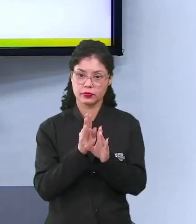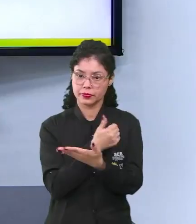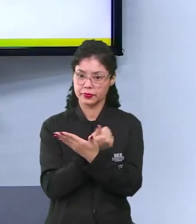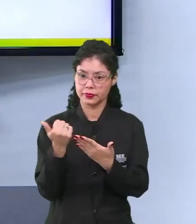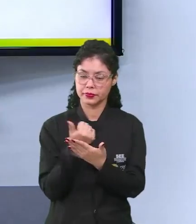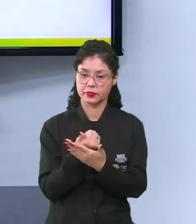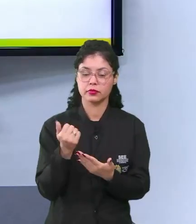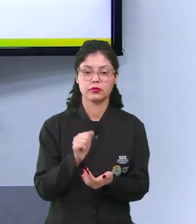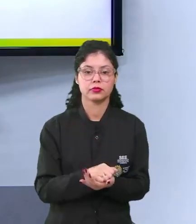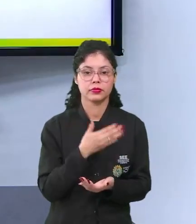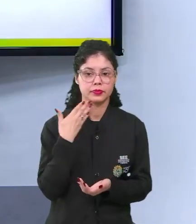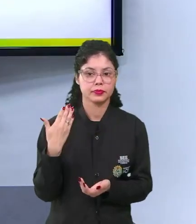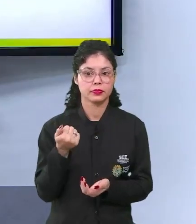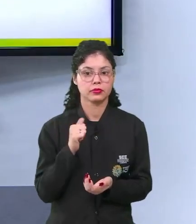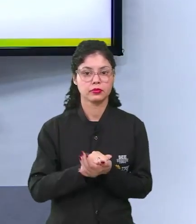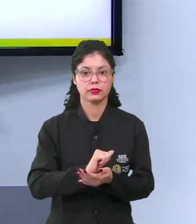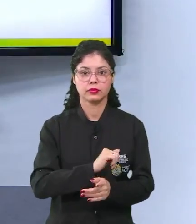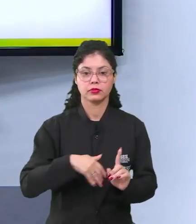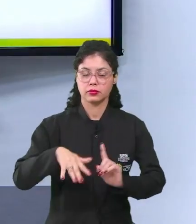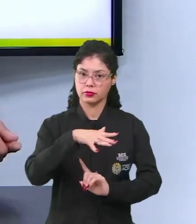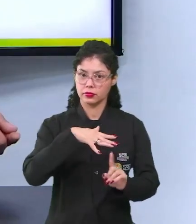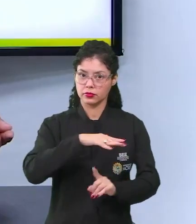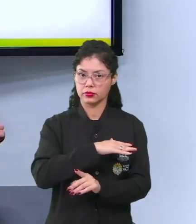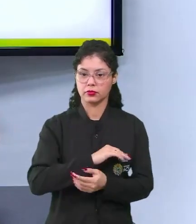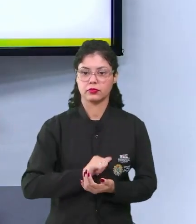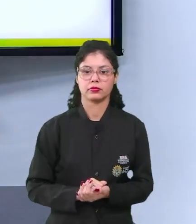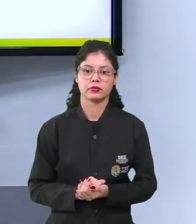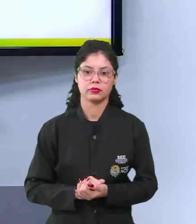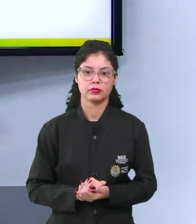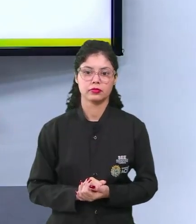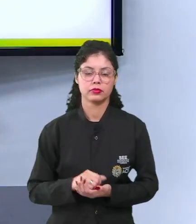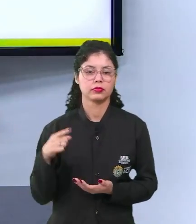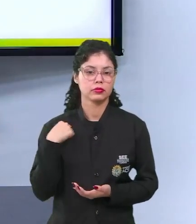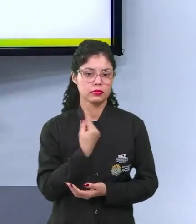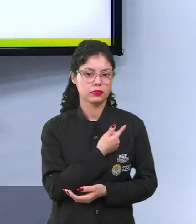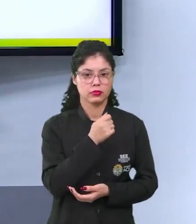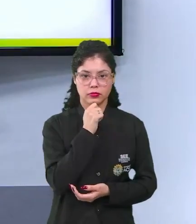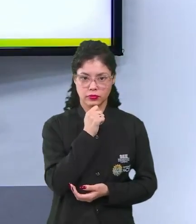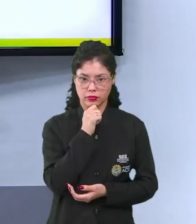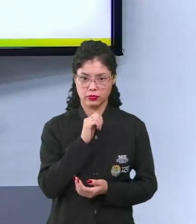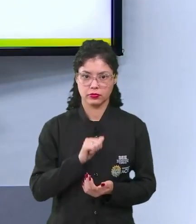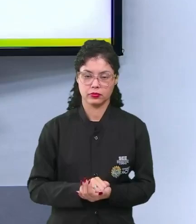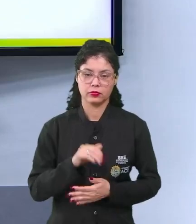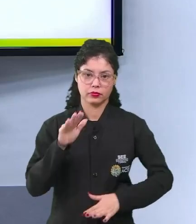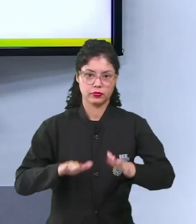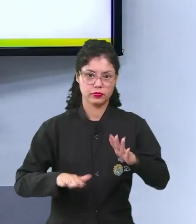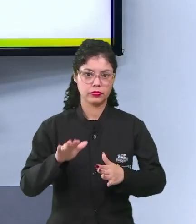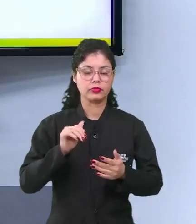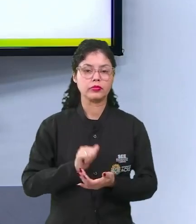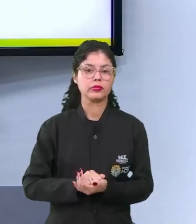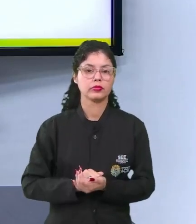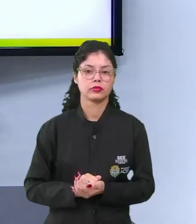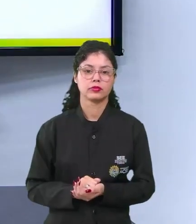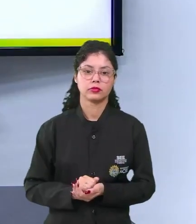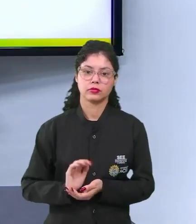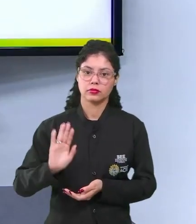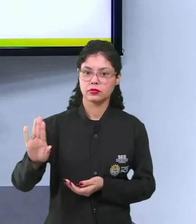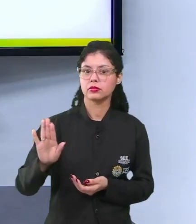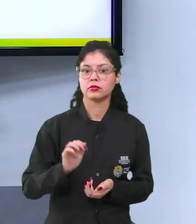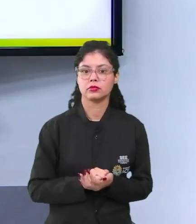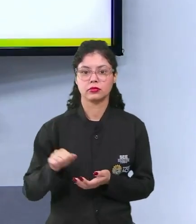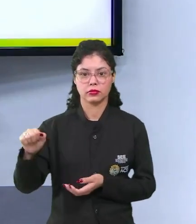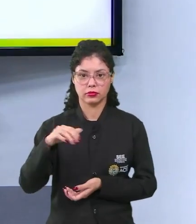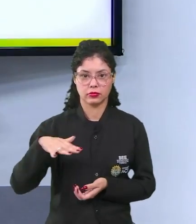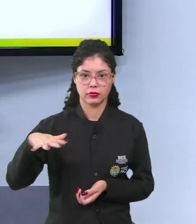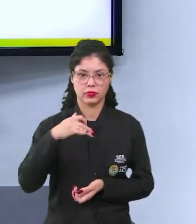realmente favoreçam a proteção ambiental. E a gente ainda está, muitas vezes, deixando a desejar nesse campo.